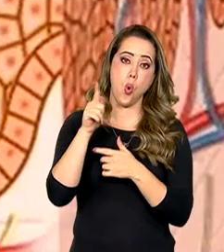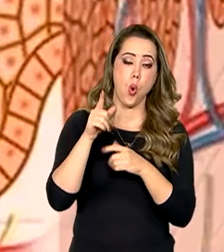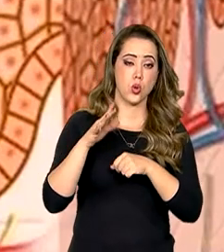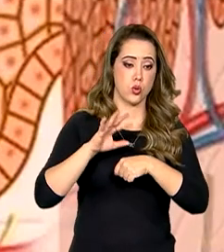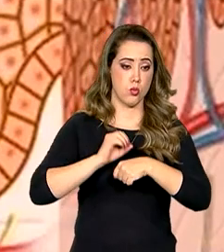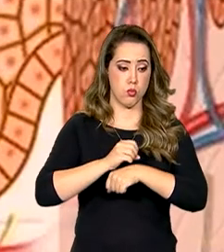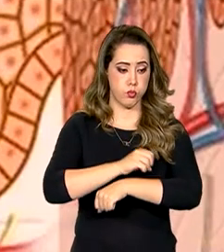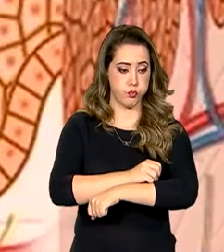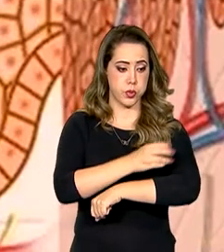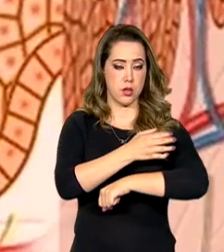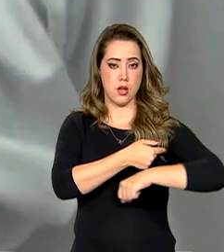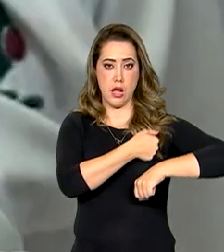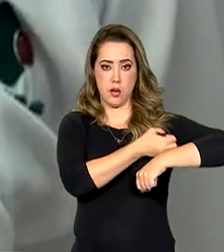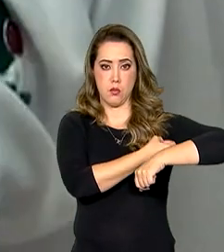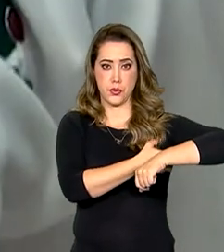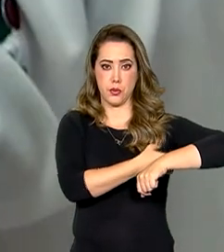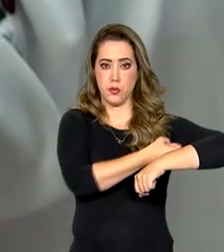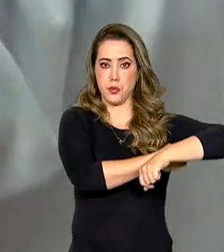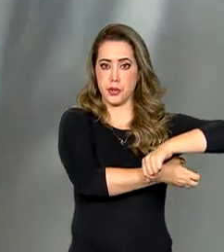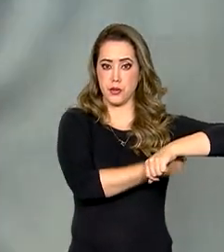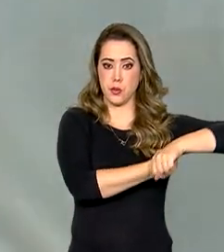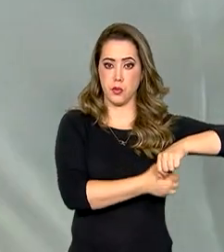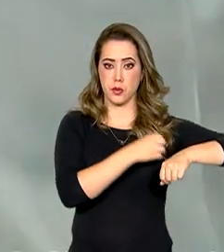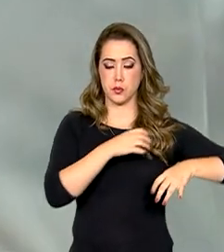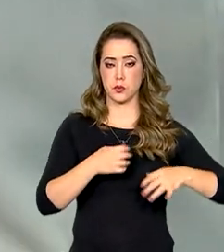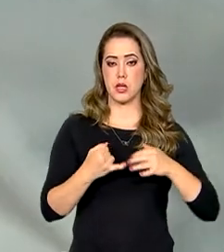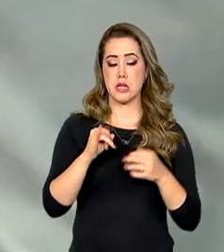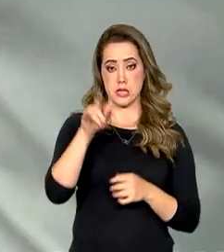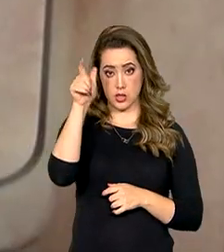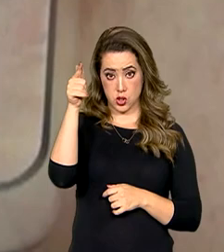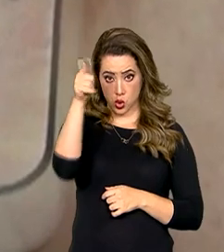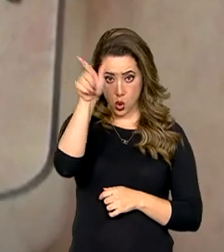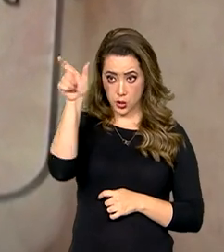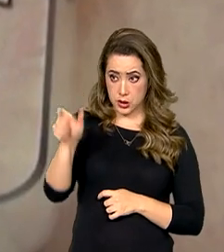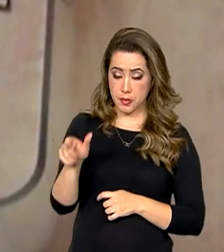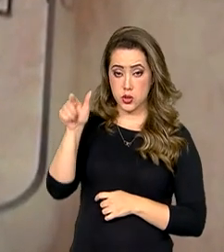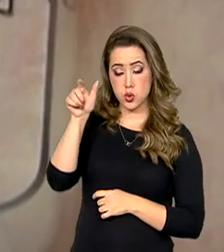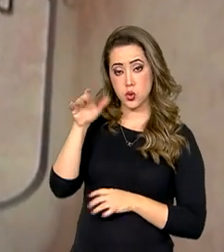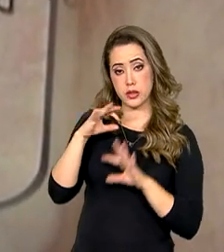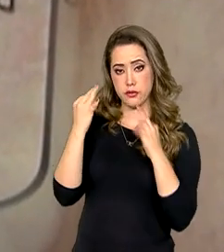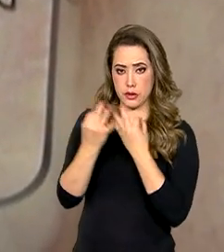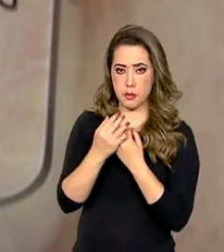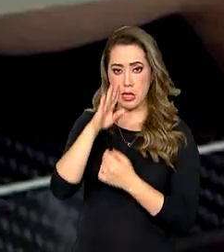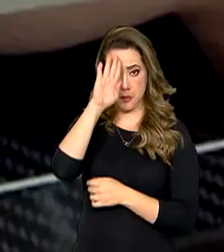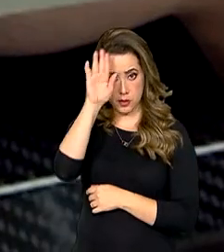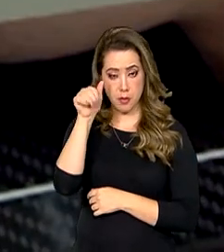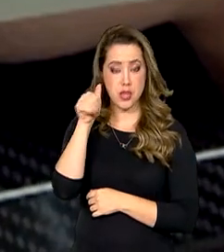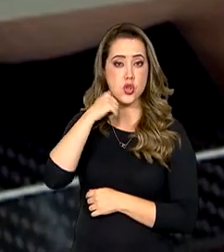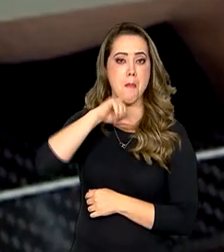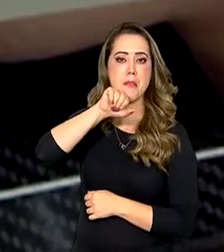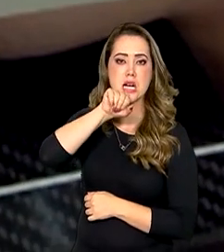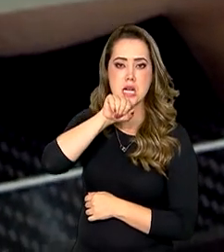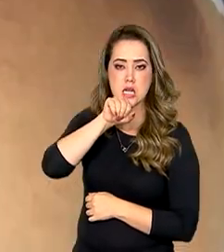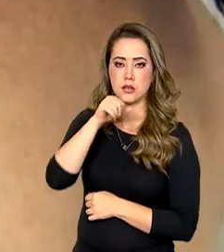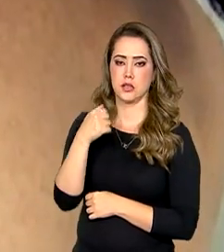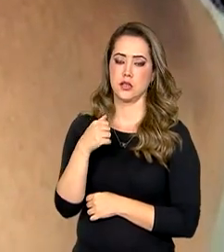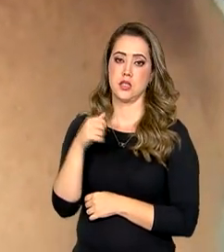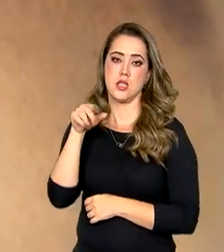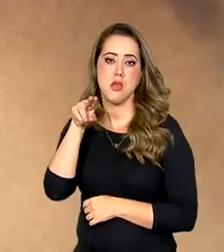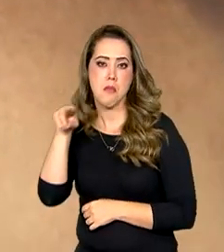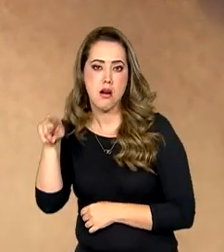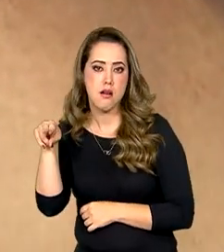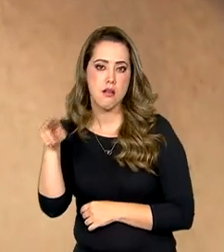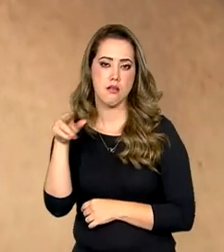caroços embaixo do braço. Se uma pessoa da família, principalmente mãe, irmã ou filha, teve